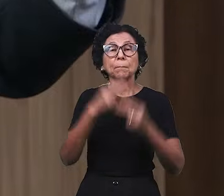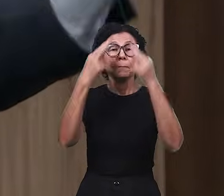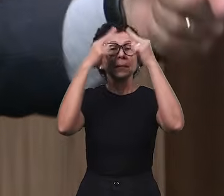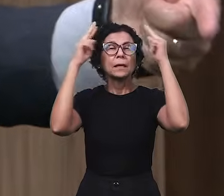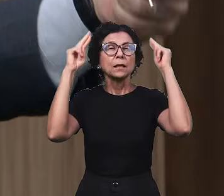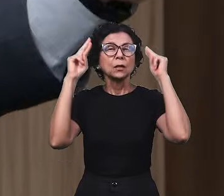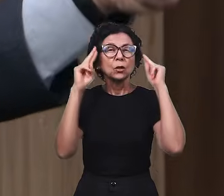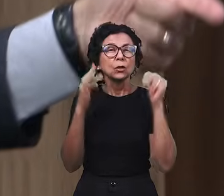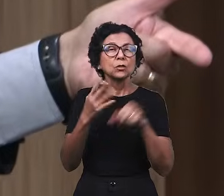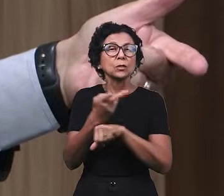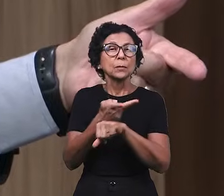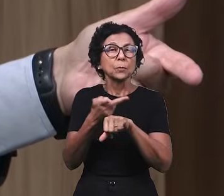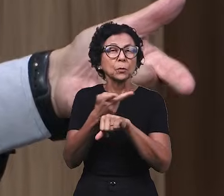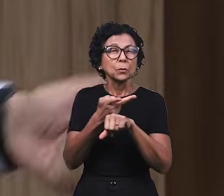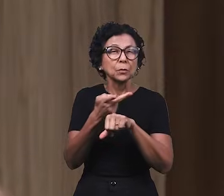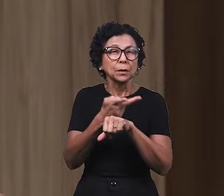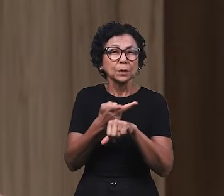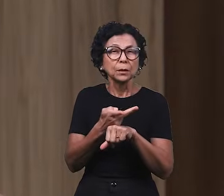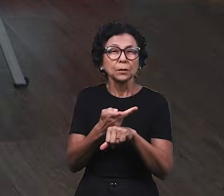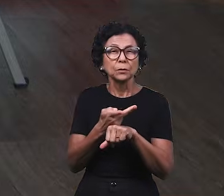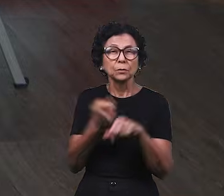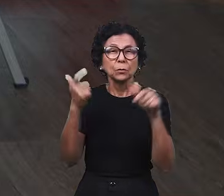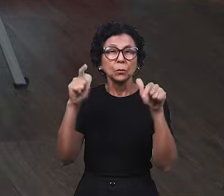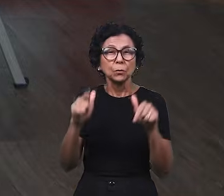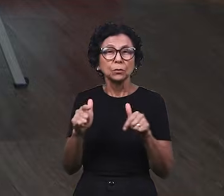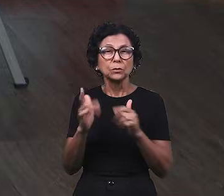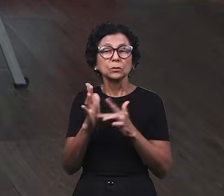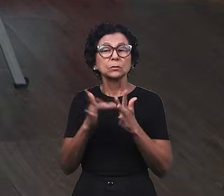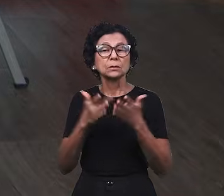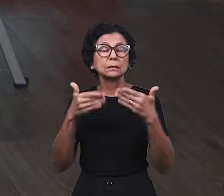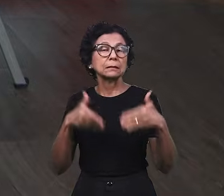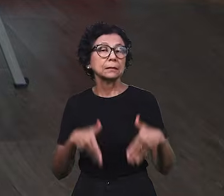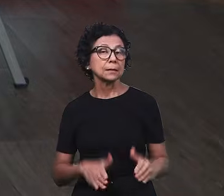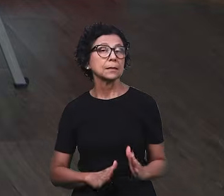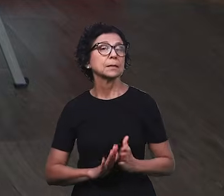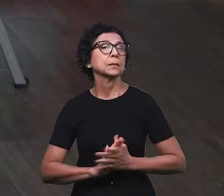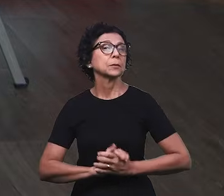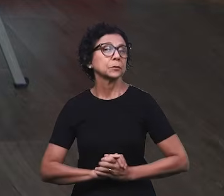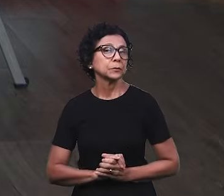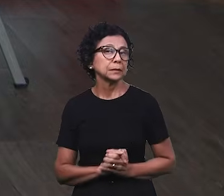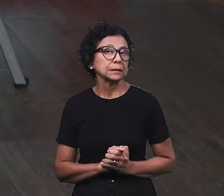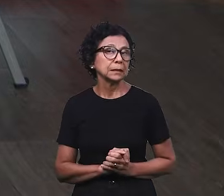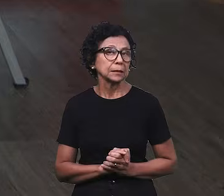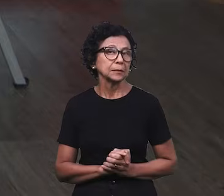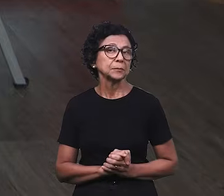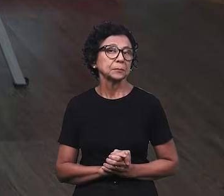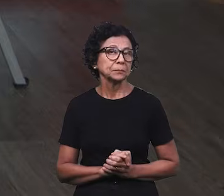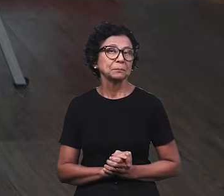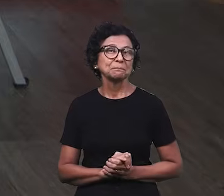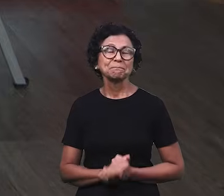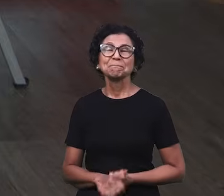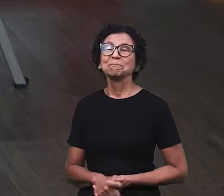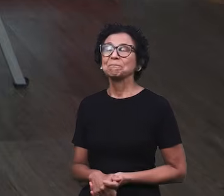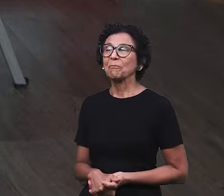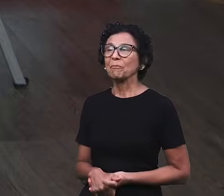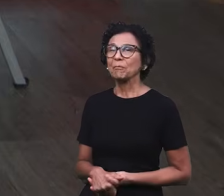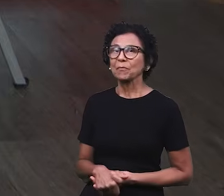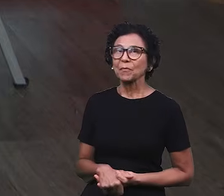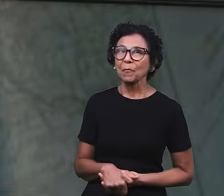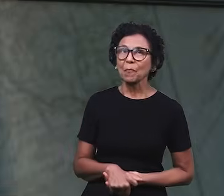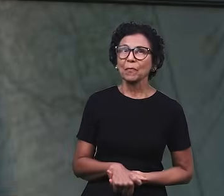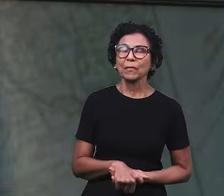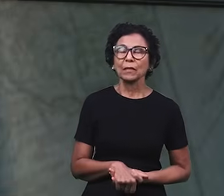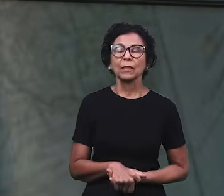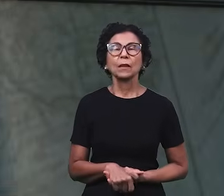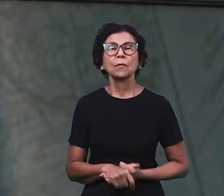daria o nascimento do Messias. Aliás, pastor Eduardo, a palavra nos deixa, né, essa informação de